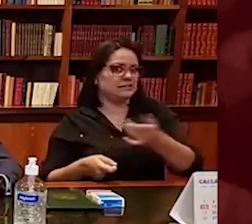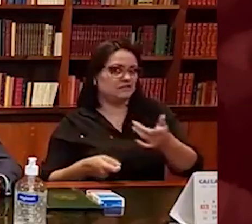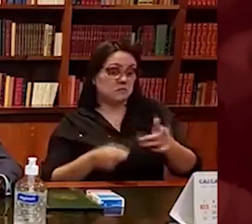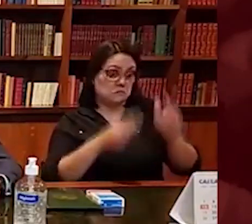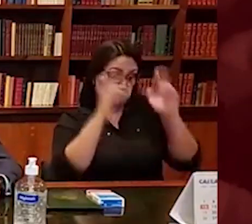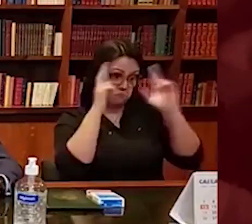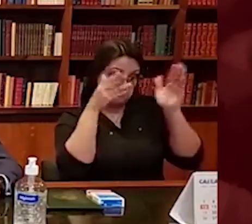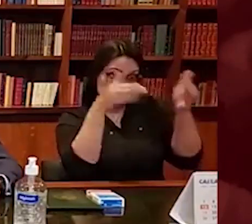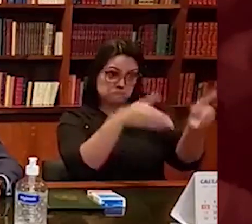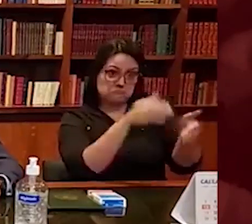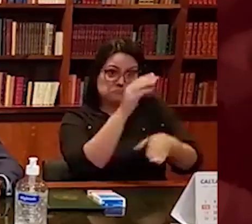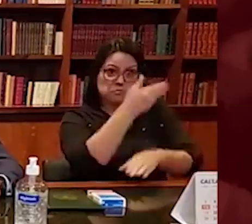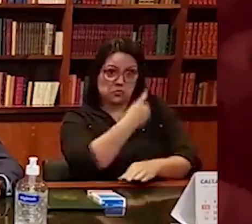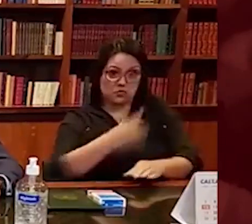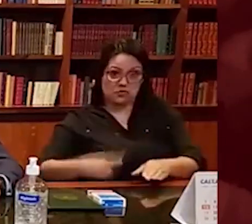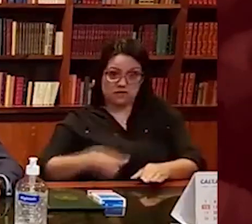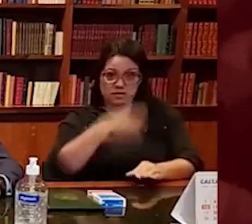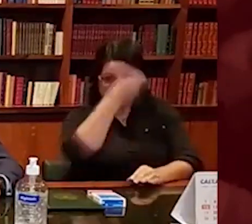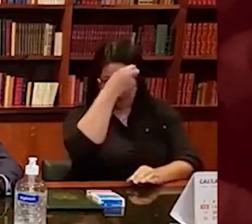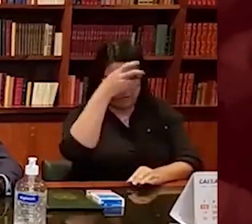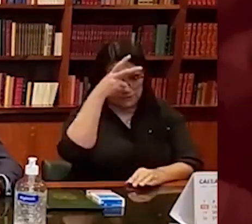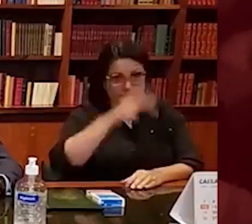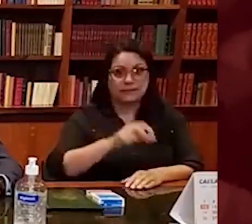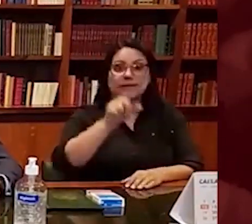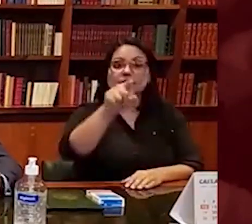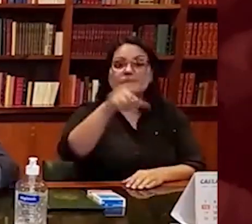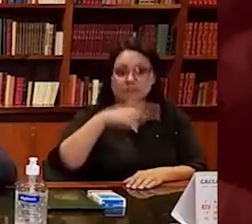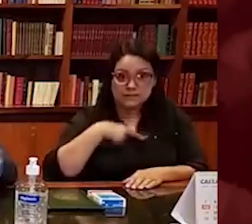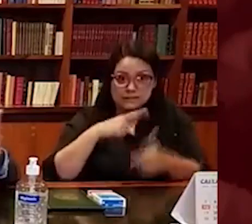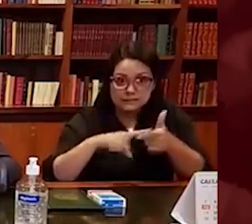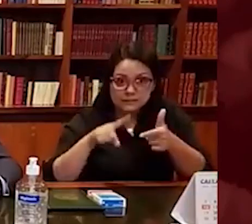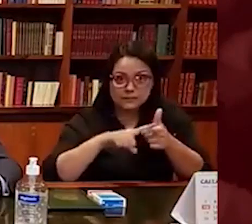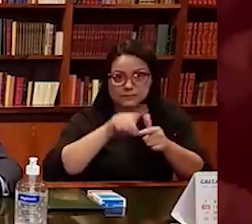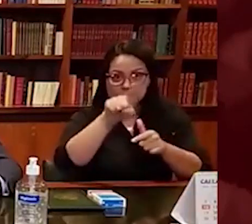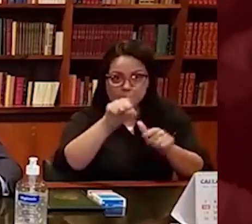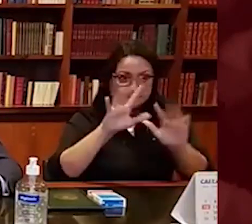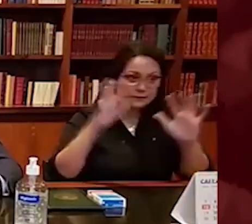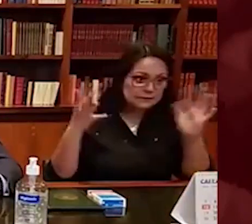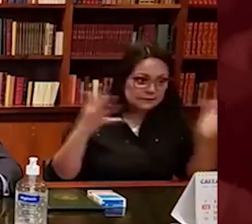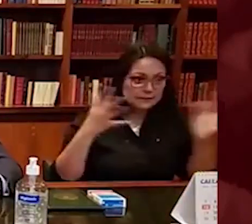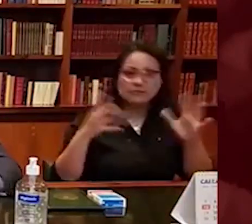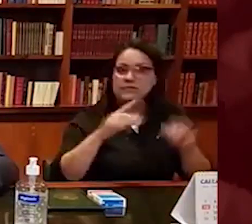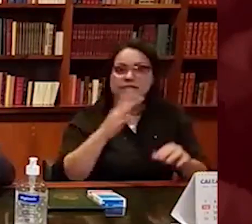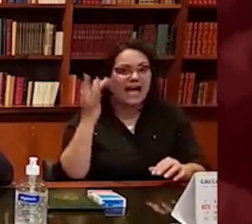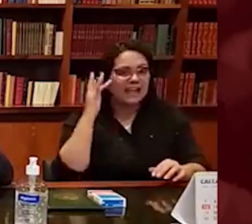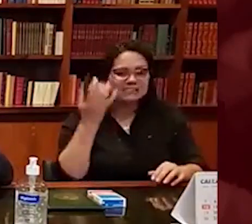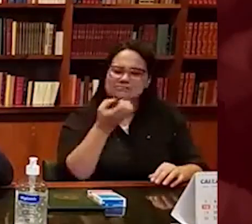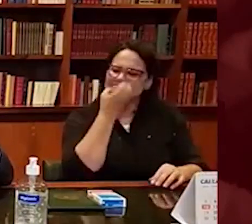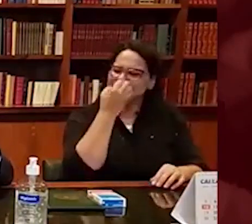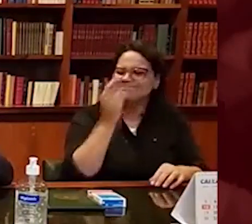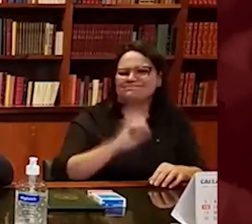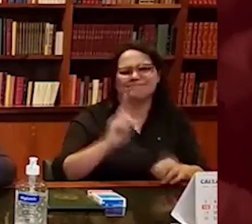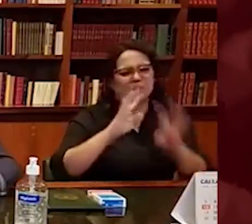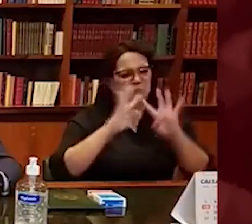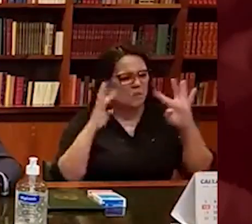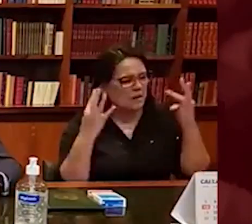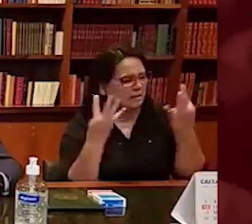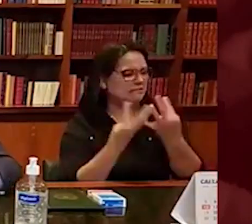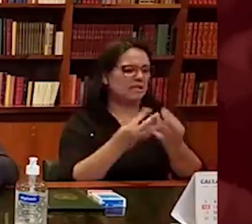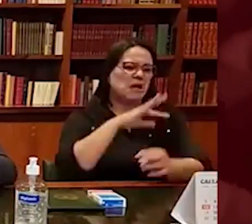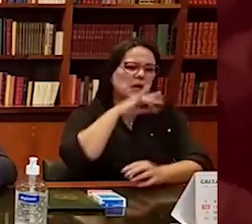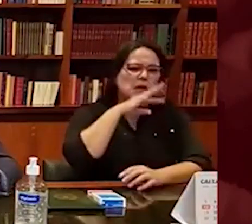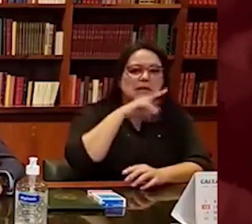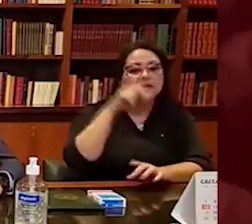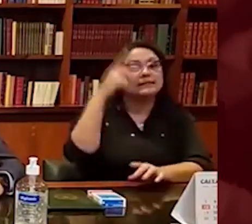Okay? Então, a responsabilidade, se você tem algum problema no seu estado, acha que a quarentena, as medidas tomadas no